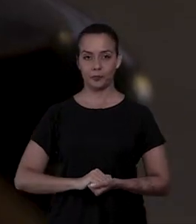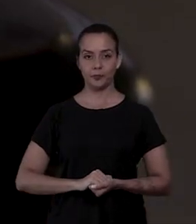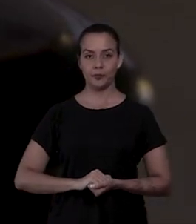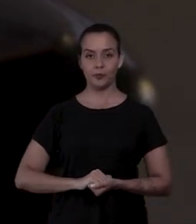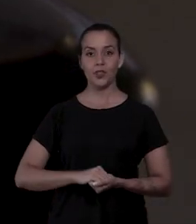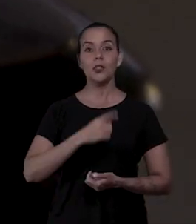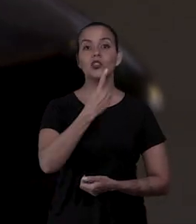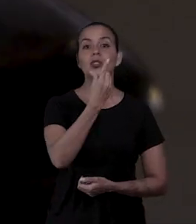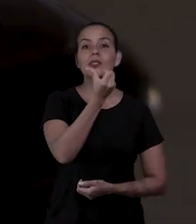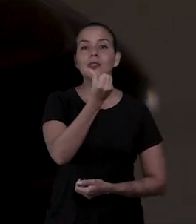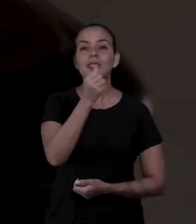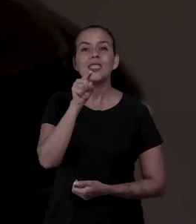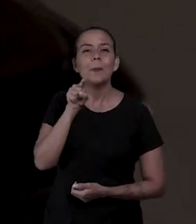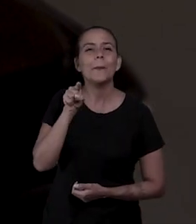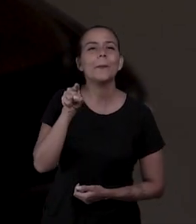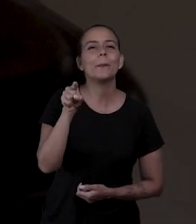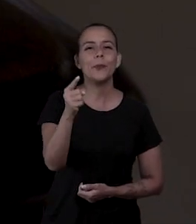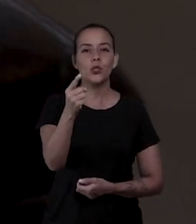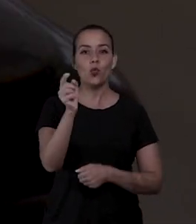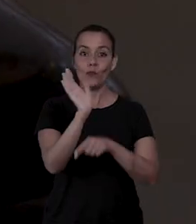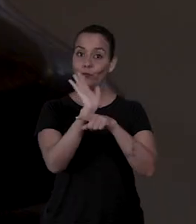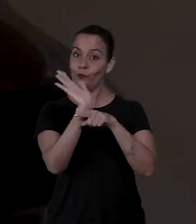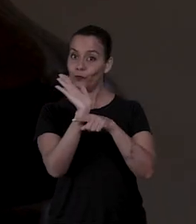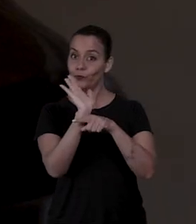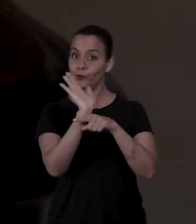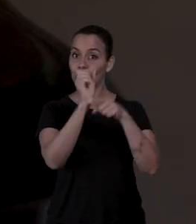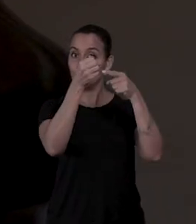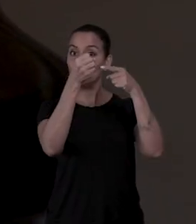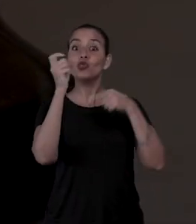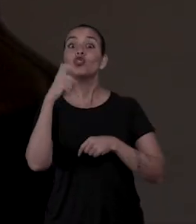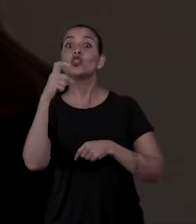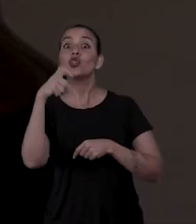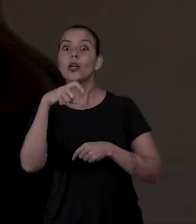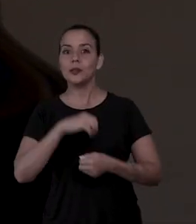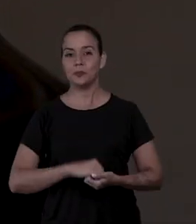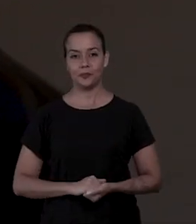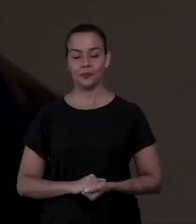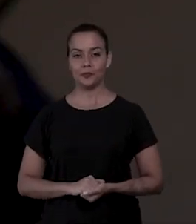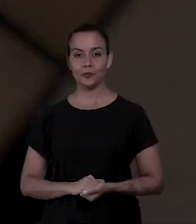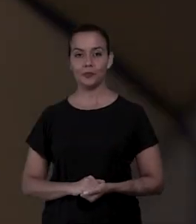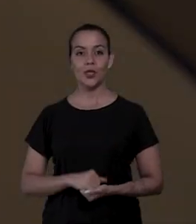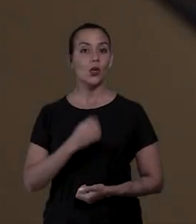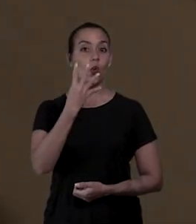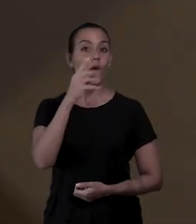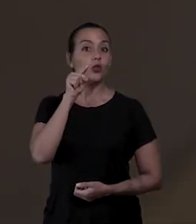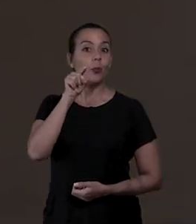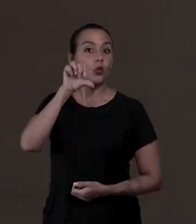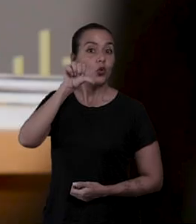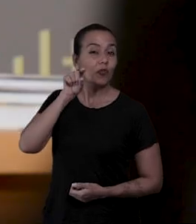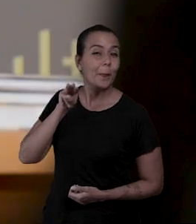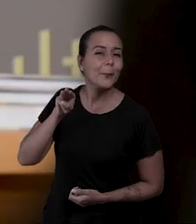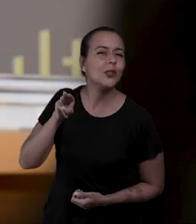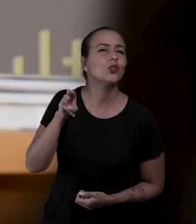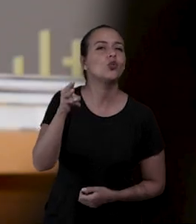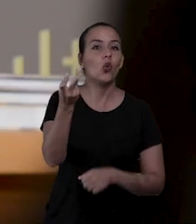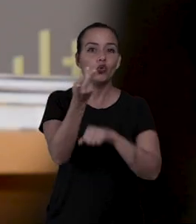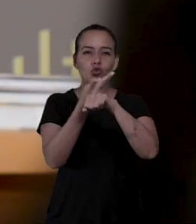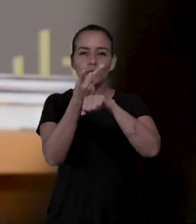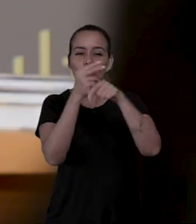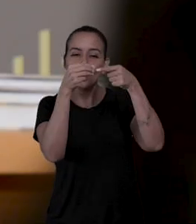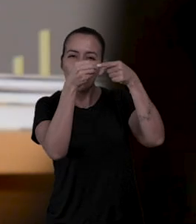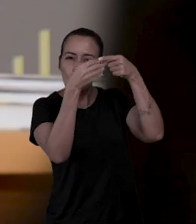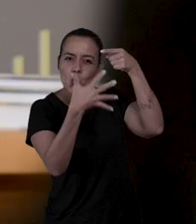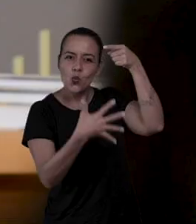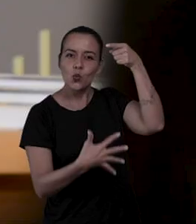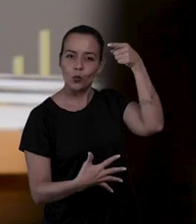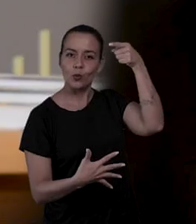pegam o caderno. 16 mil vídeos sobem no TikTok. 4,9 milhões de buscas